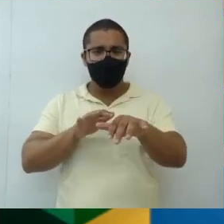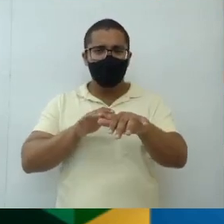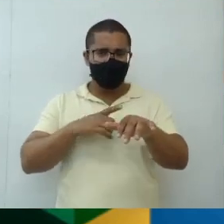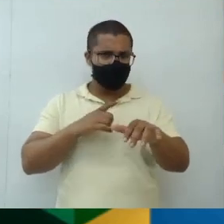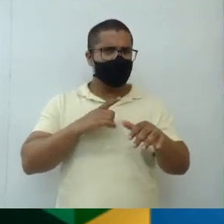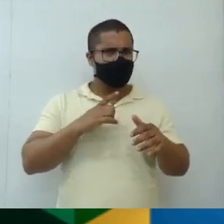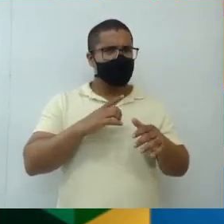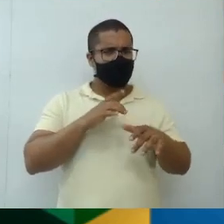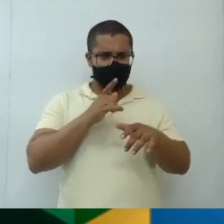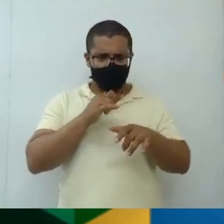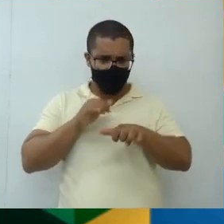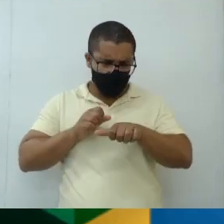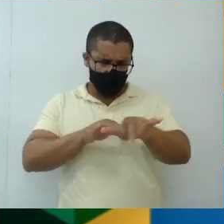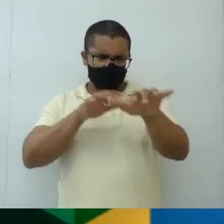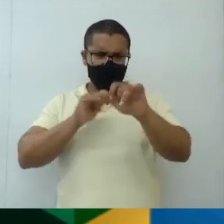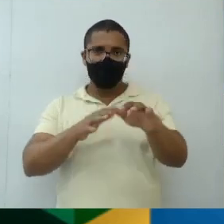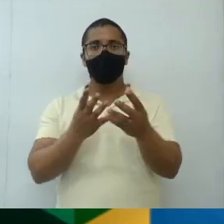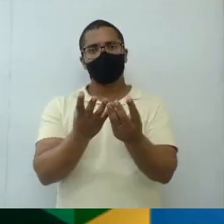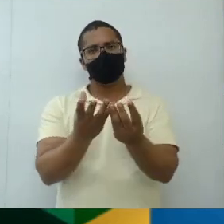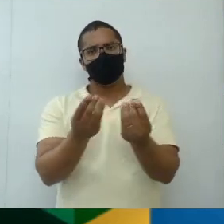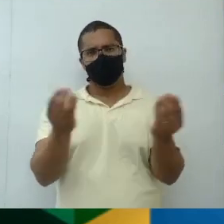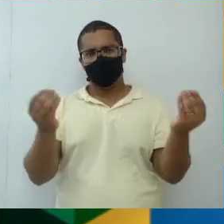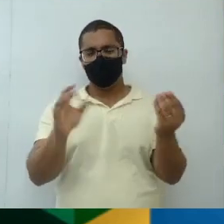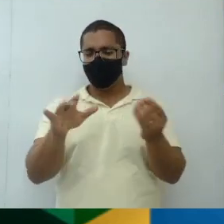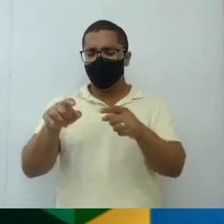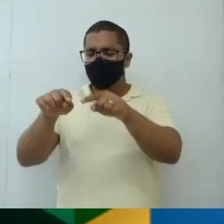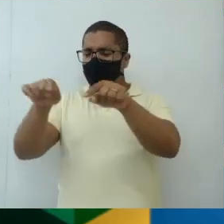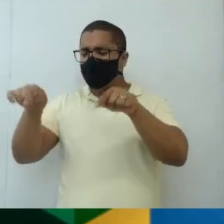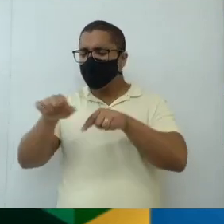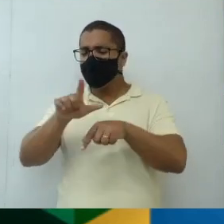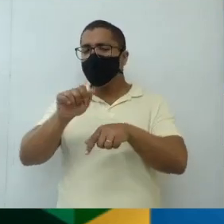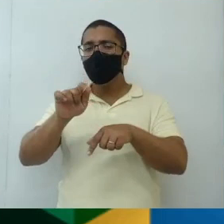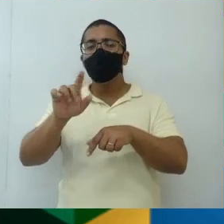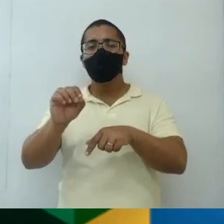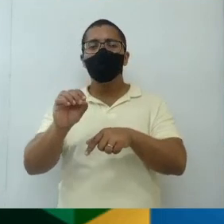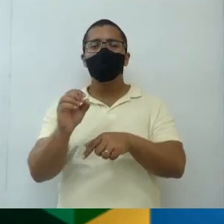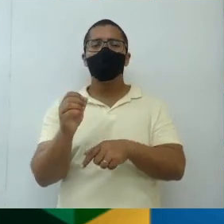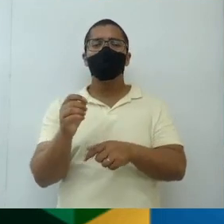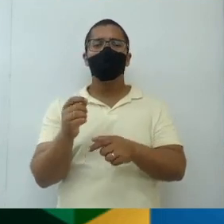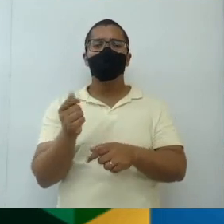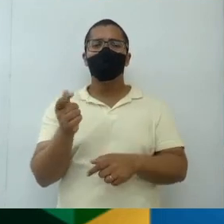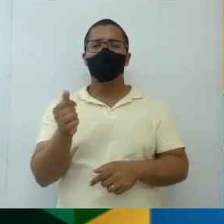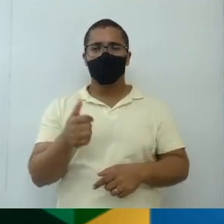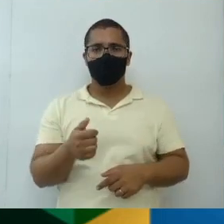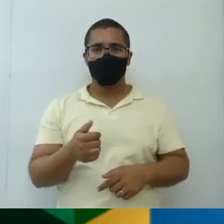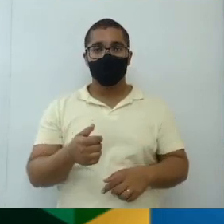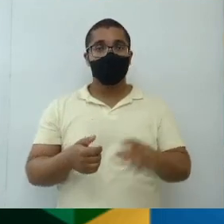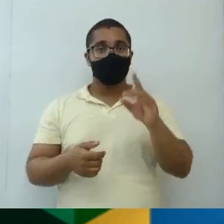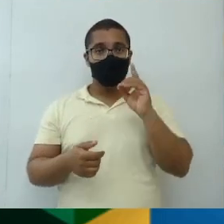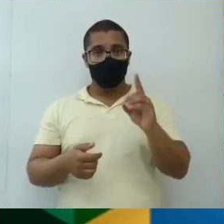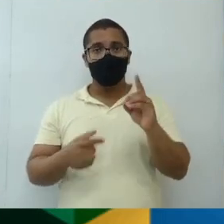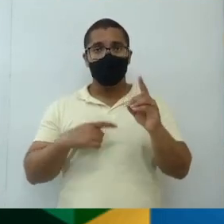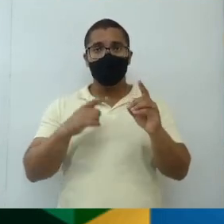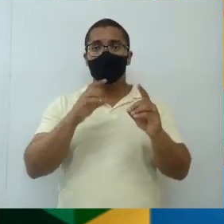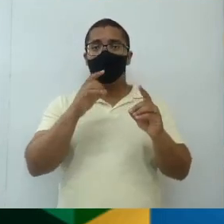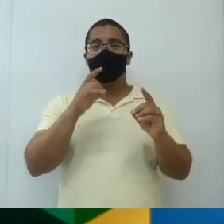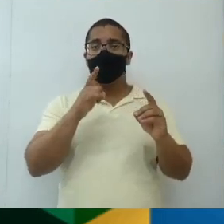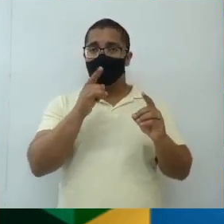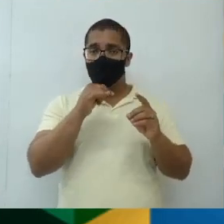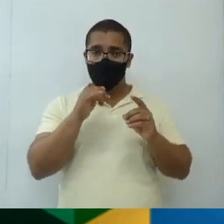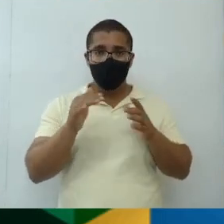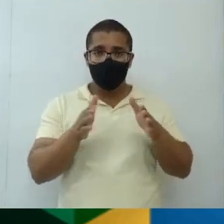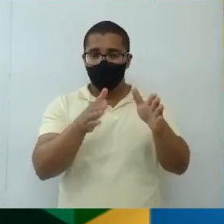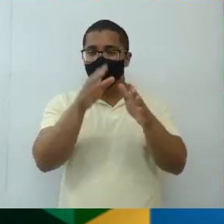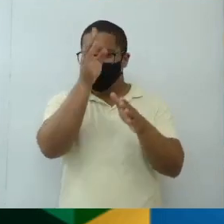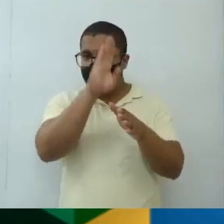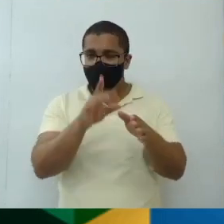Pobre em Lagos de os rios do Brasil são exorreicos utilizavam